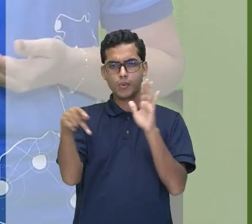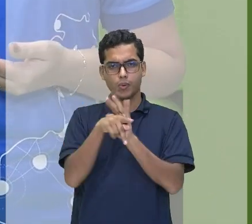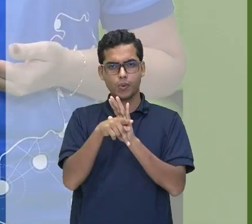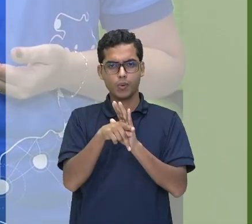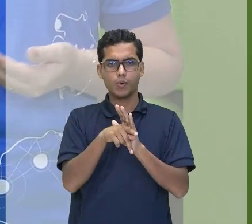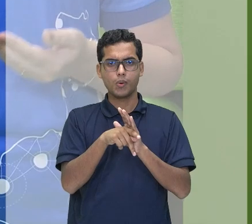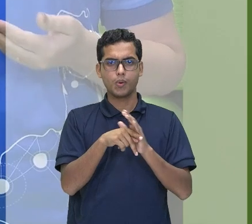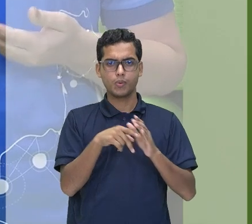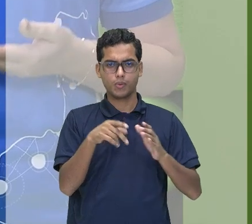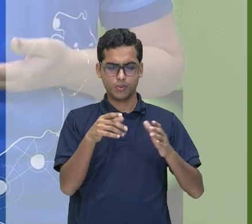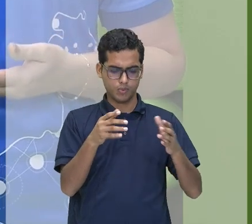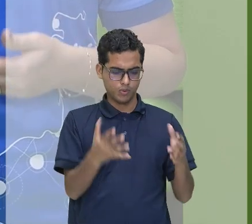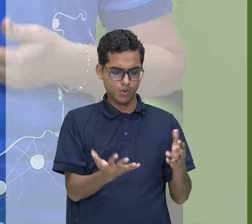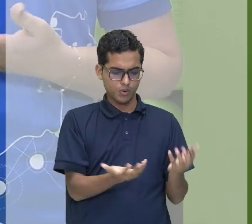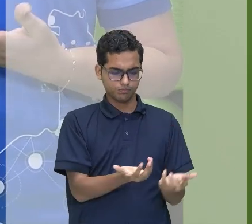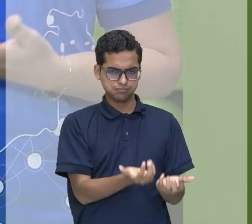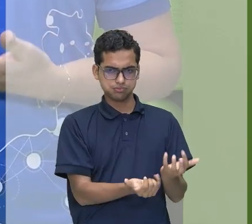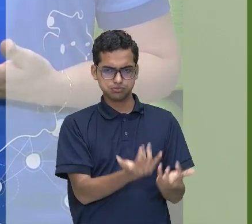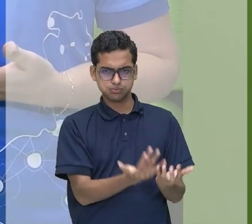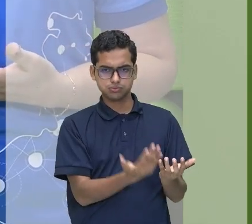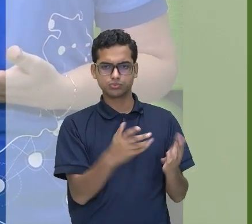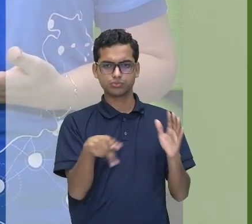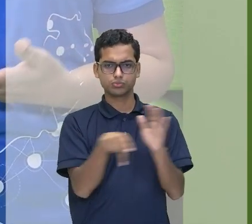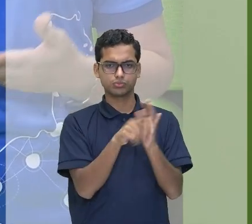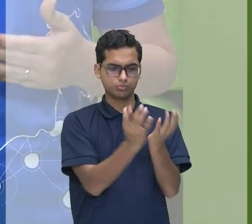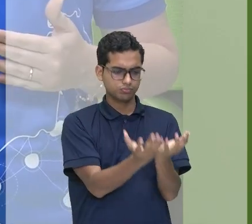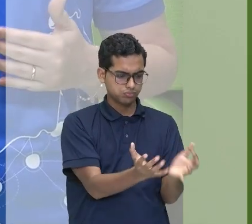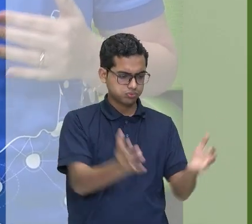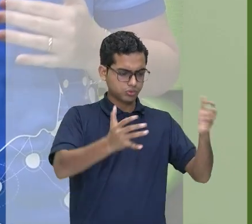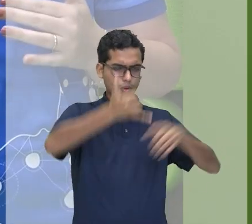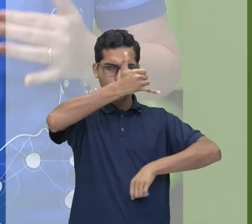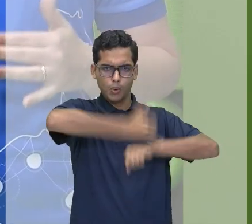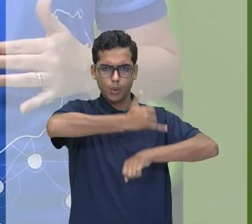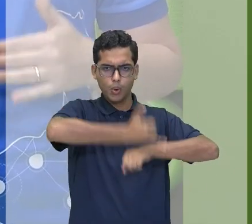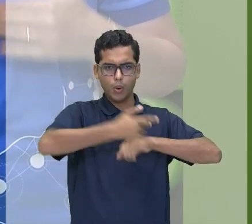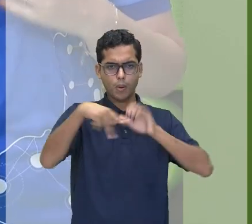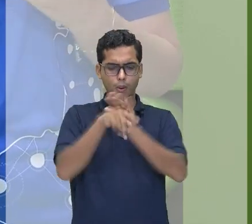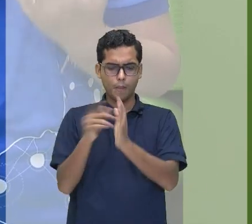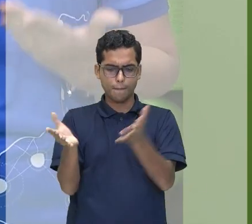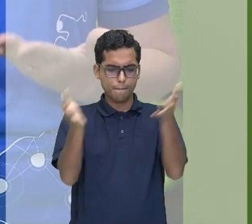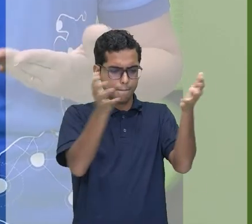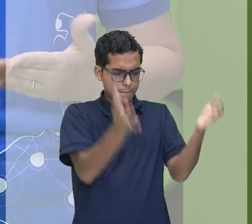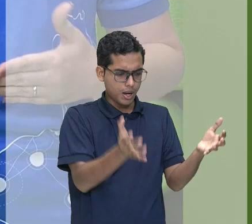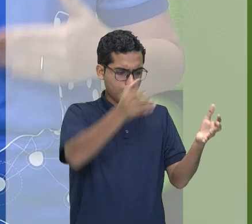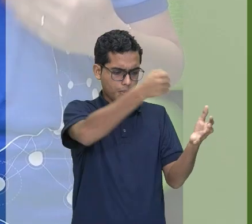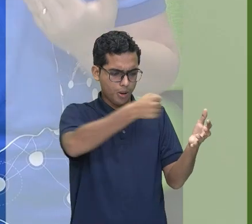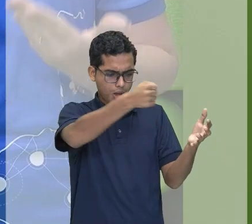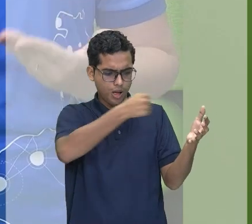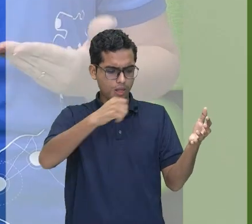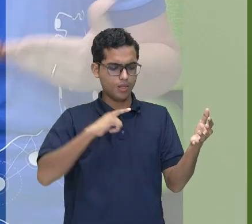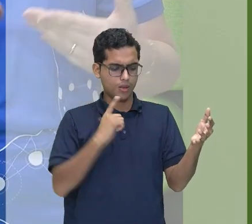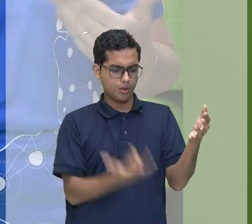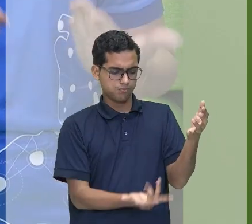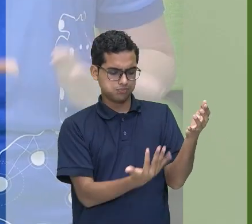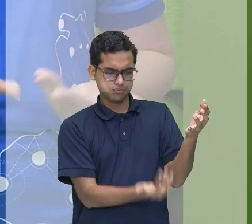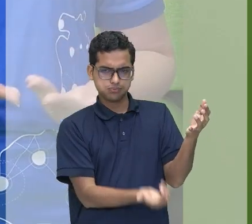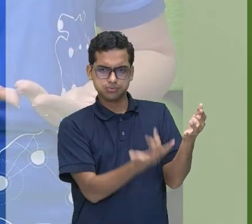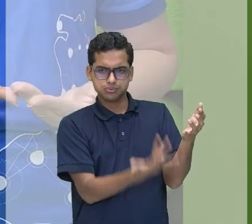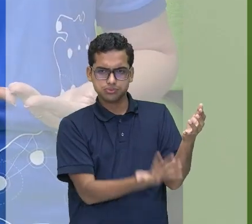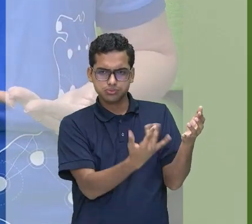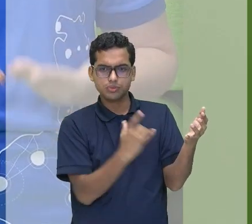cima de uma chama, né, de fogo no nosso fogão. Então, esse calor ele vai gerar ali